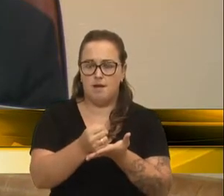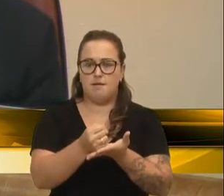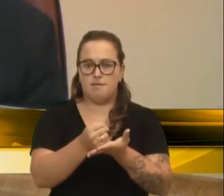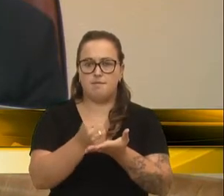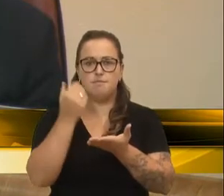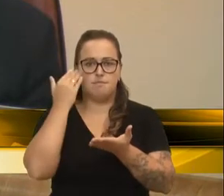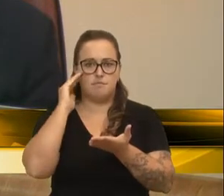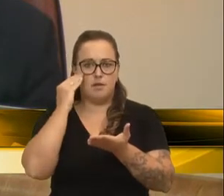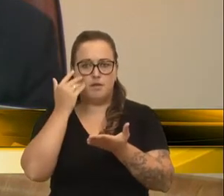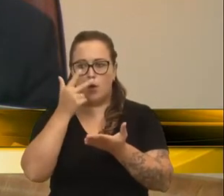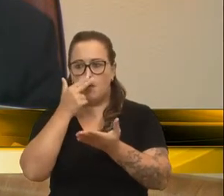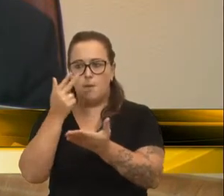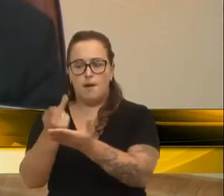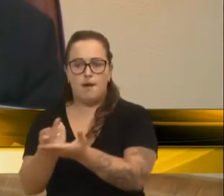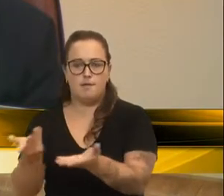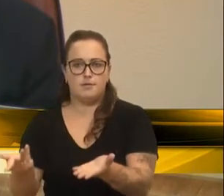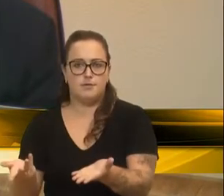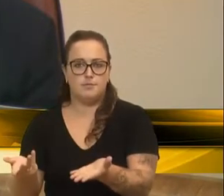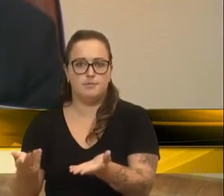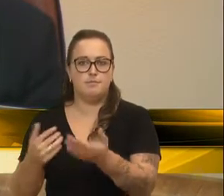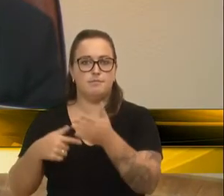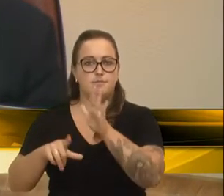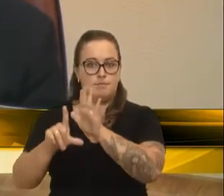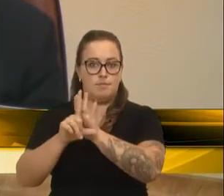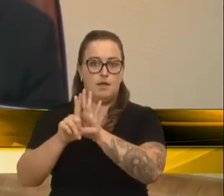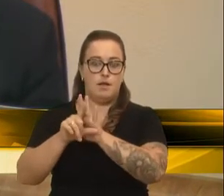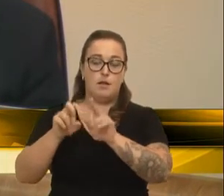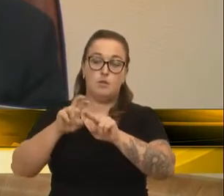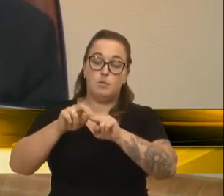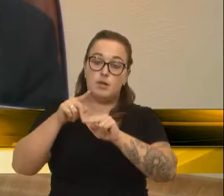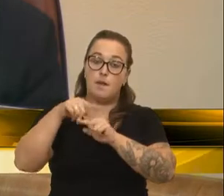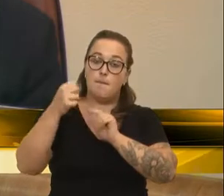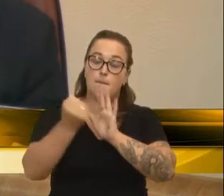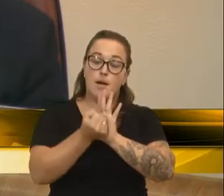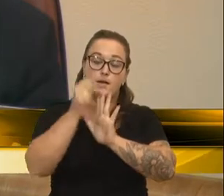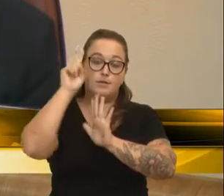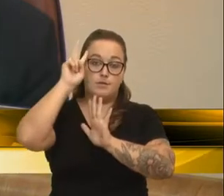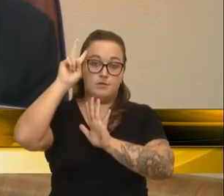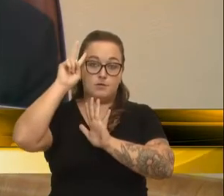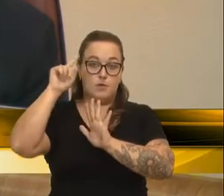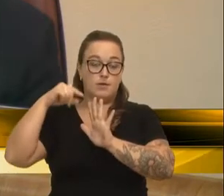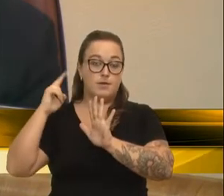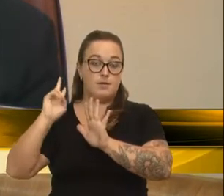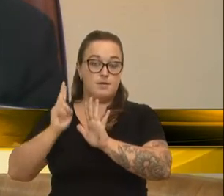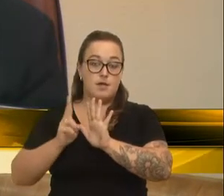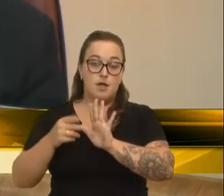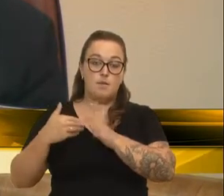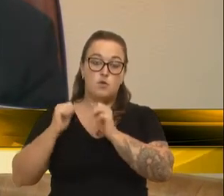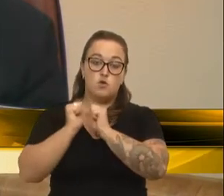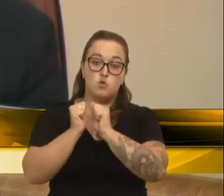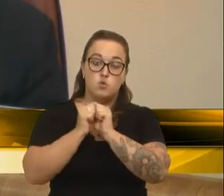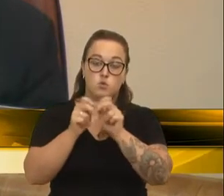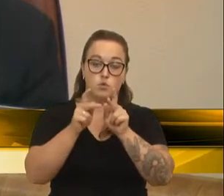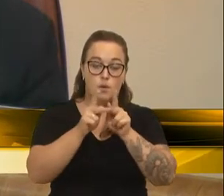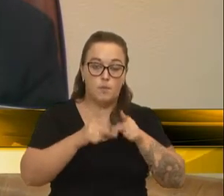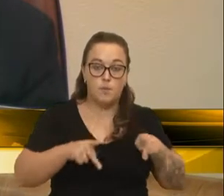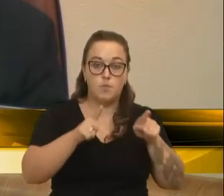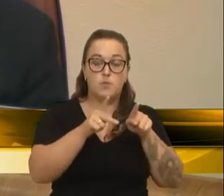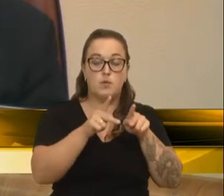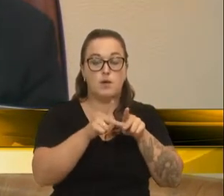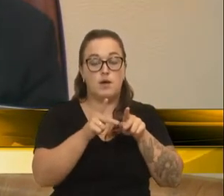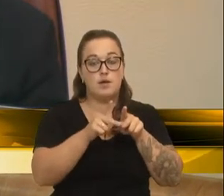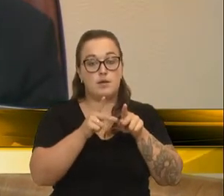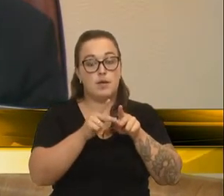entendimento está pacificado. Justo nesse momento histórico em que cada vez mais, por meio de ações populares e ações civis públicas,